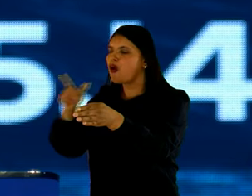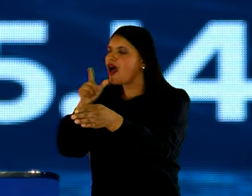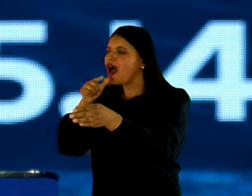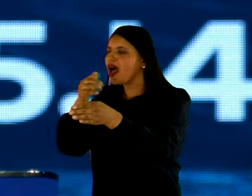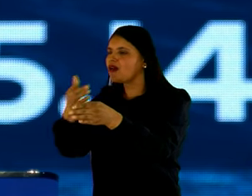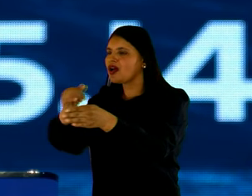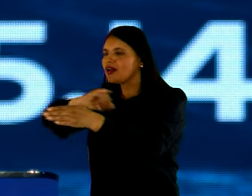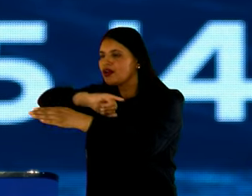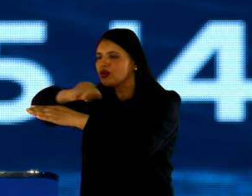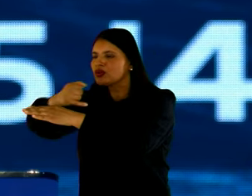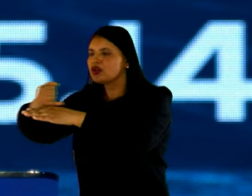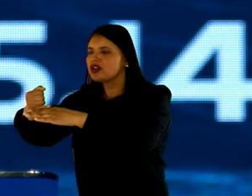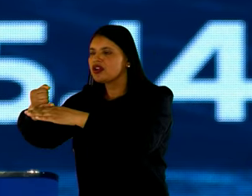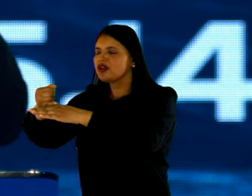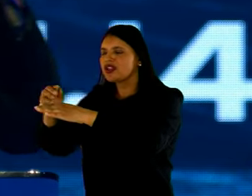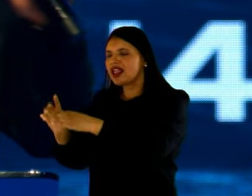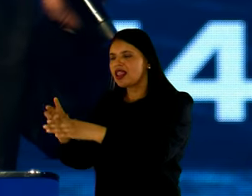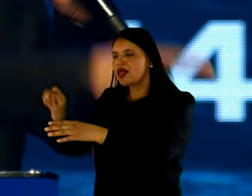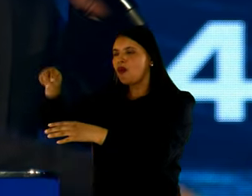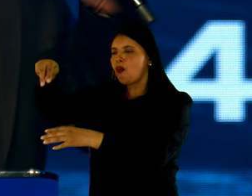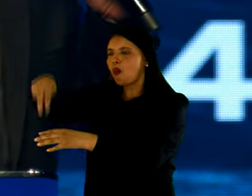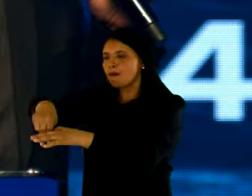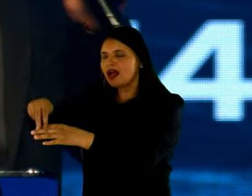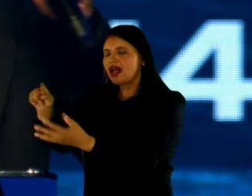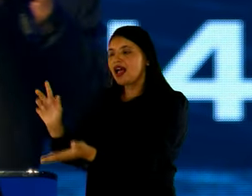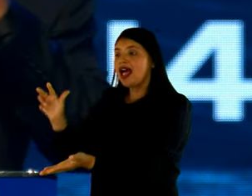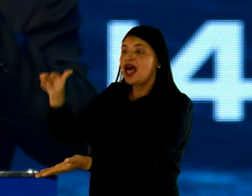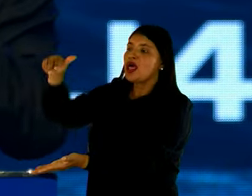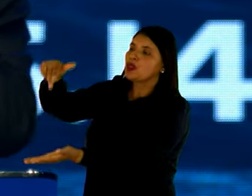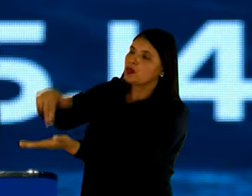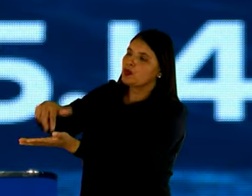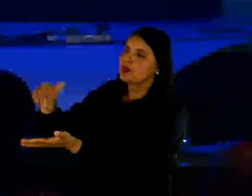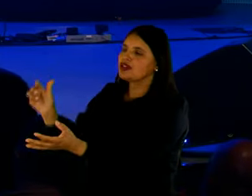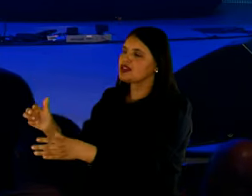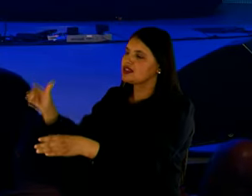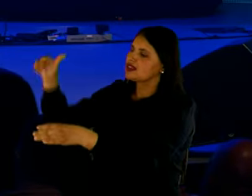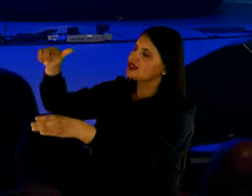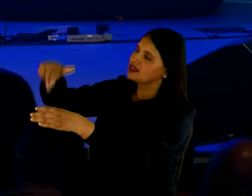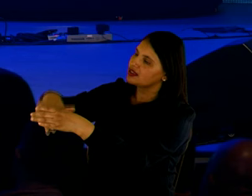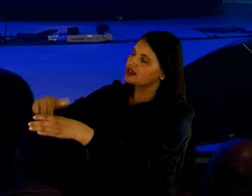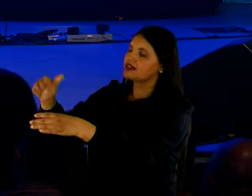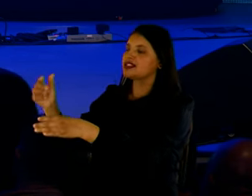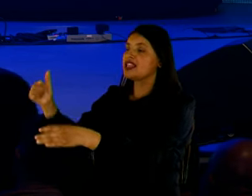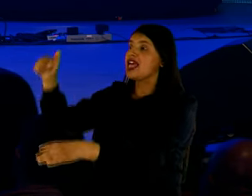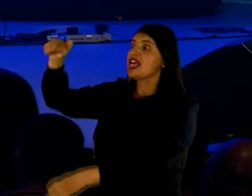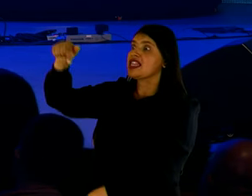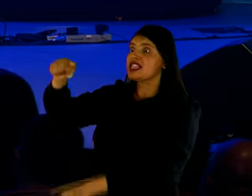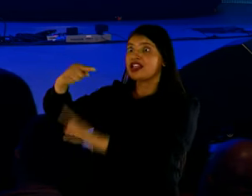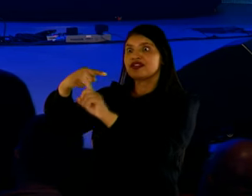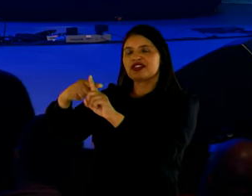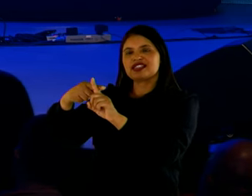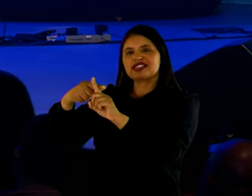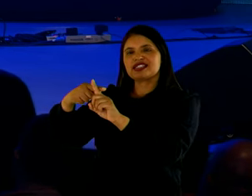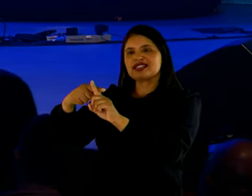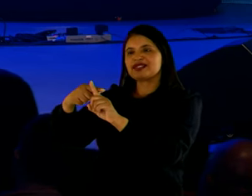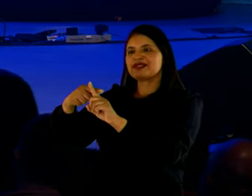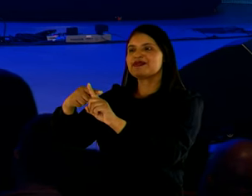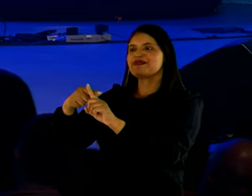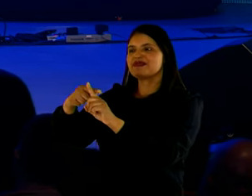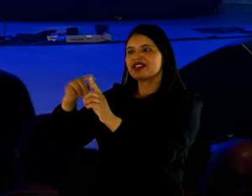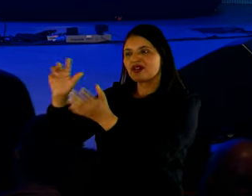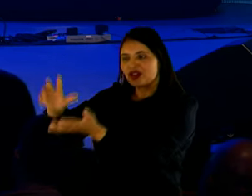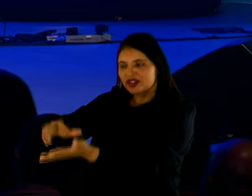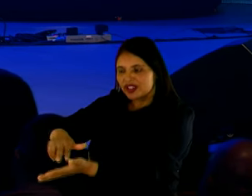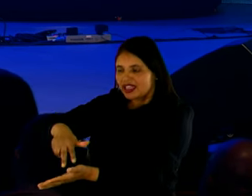vezes. Você sabe o que que ficou lá naquele rio Jordão? O orgulho, a